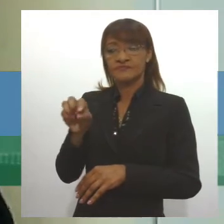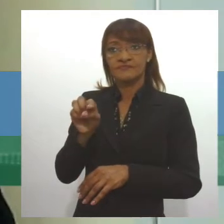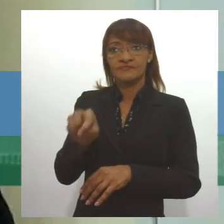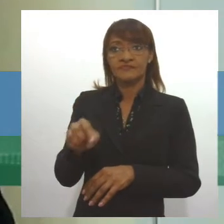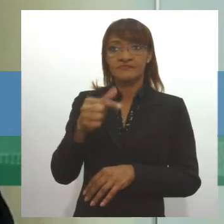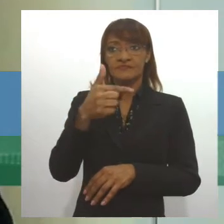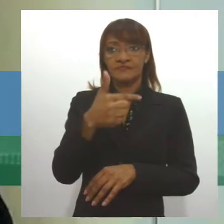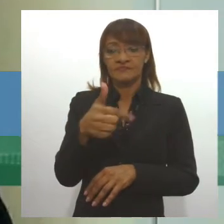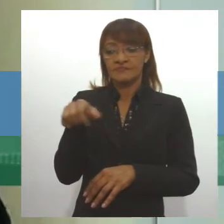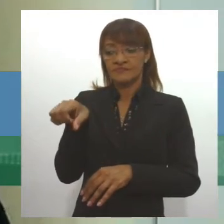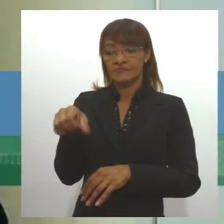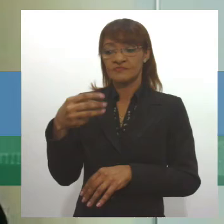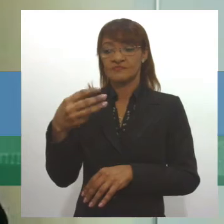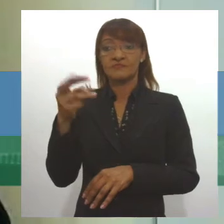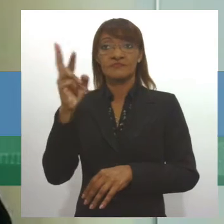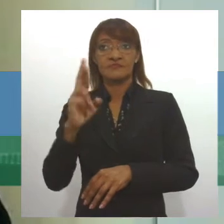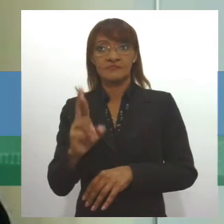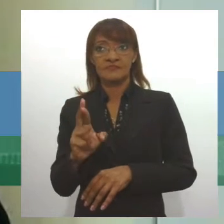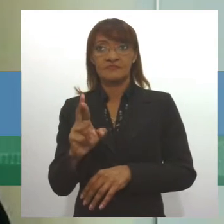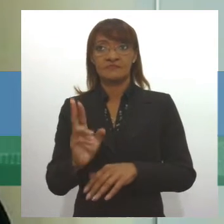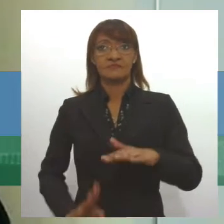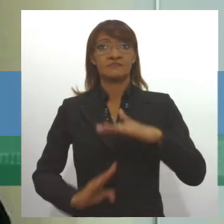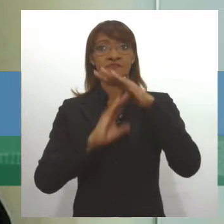R$ 39.293, esse é o teto.